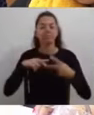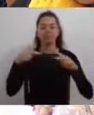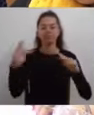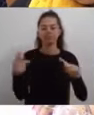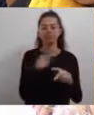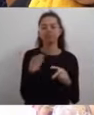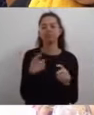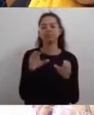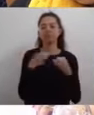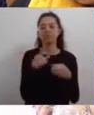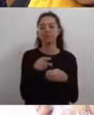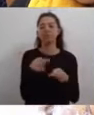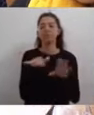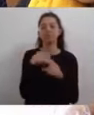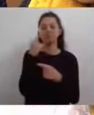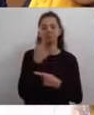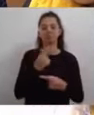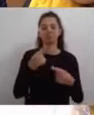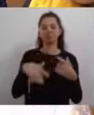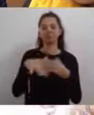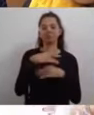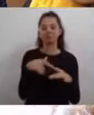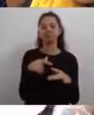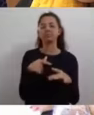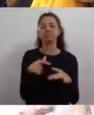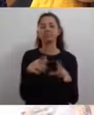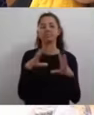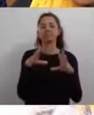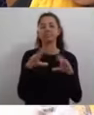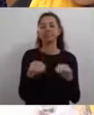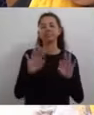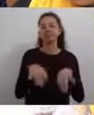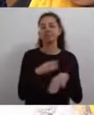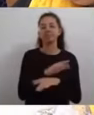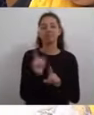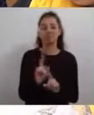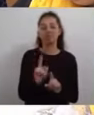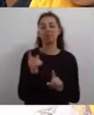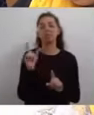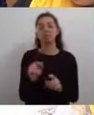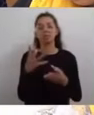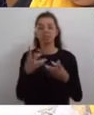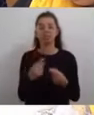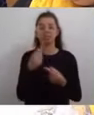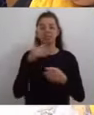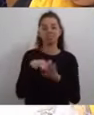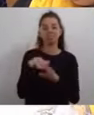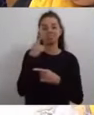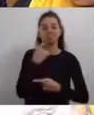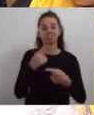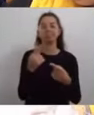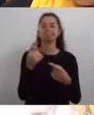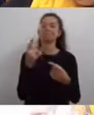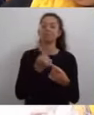à participação pública, que não se deveria esgotar em iniciativas como o orçamento participativo e que é uma área fundamental para o fortalecimento